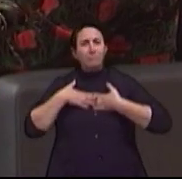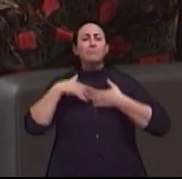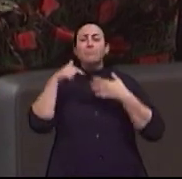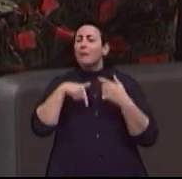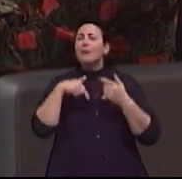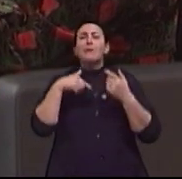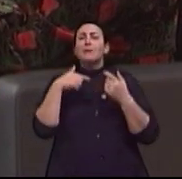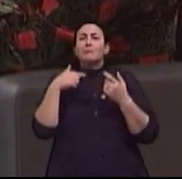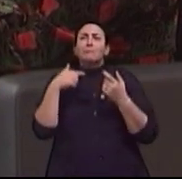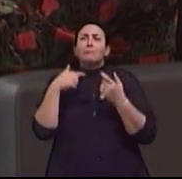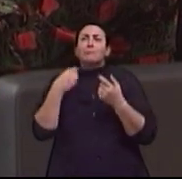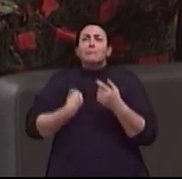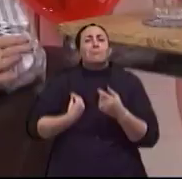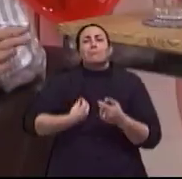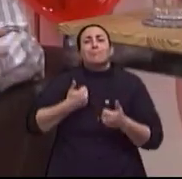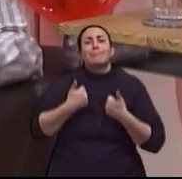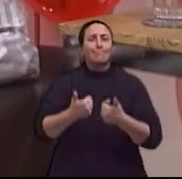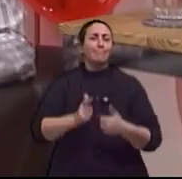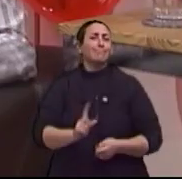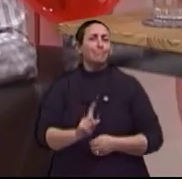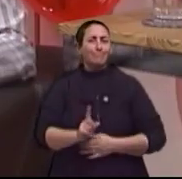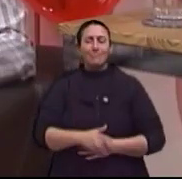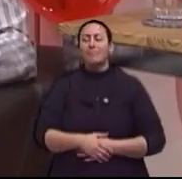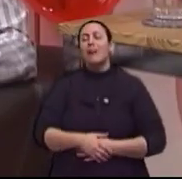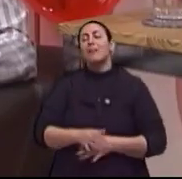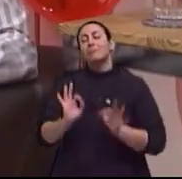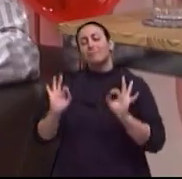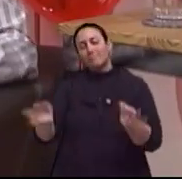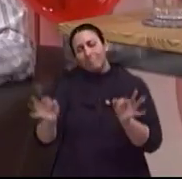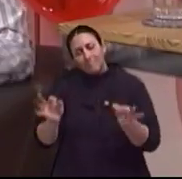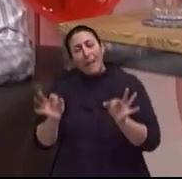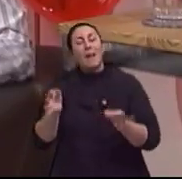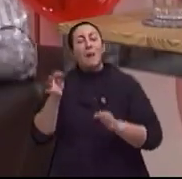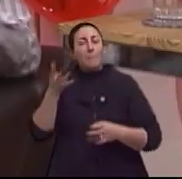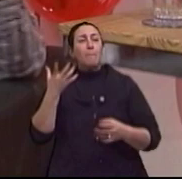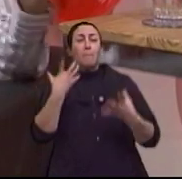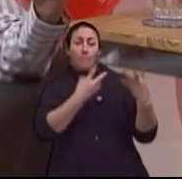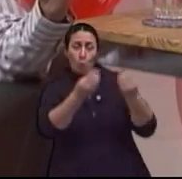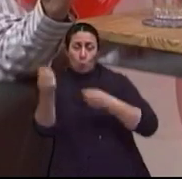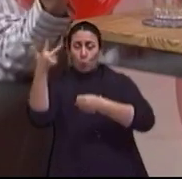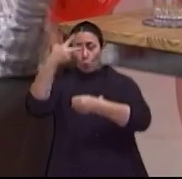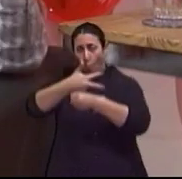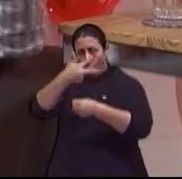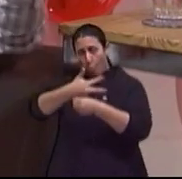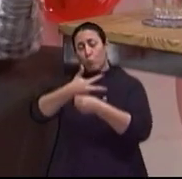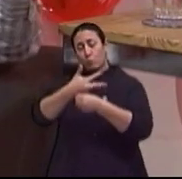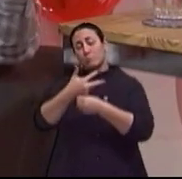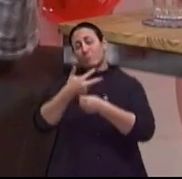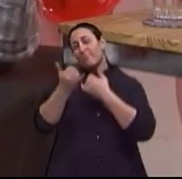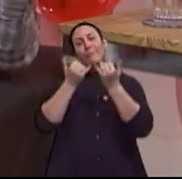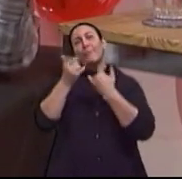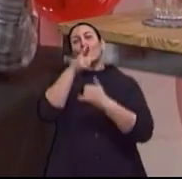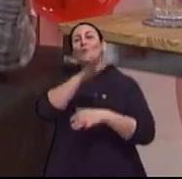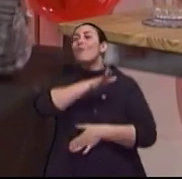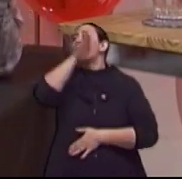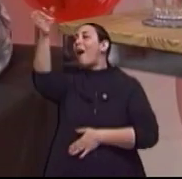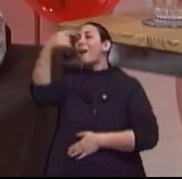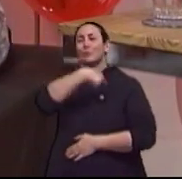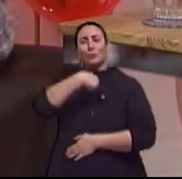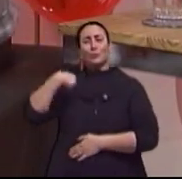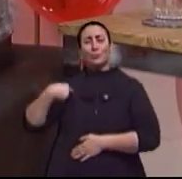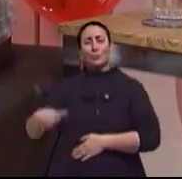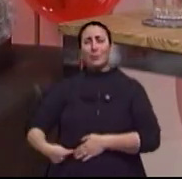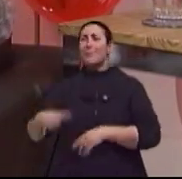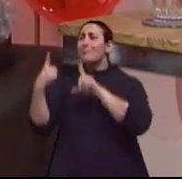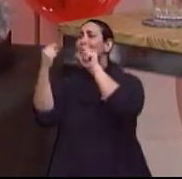não é cerza é é porque o idoso acaba ficando mais fácil tu te fechar é como se tu for pra China e não falar chinês